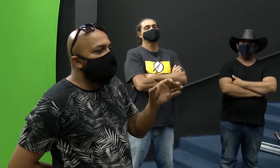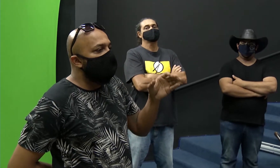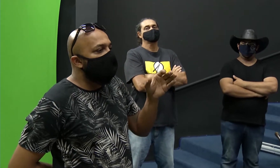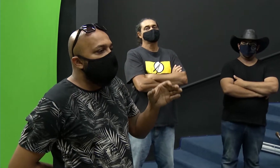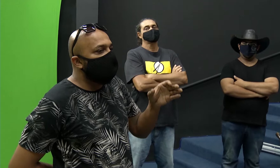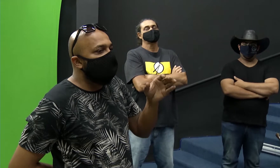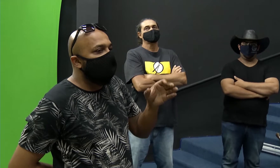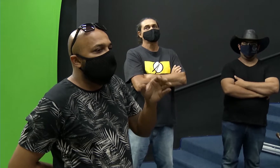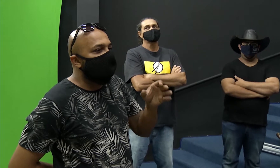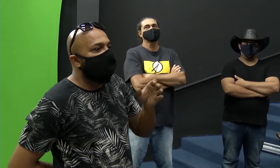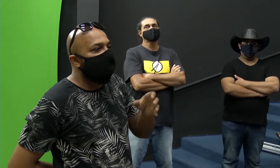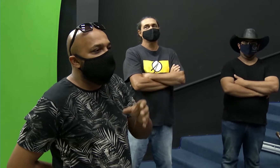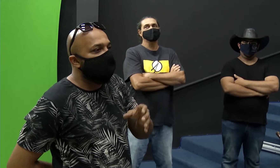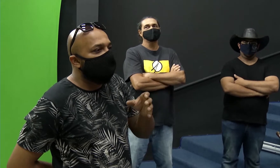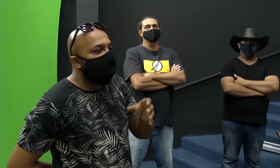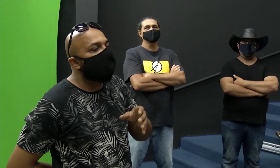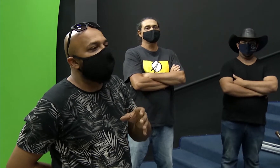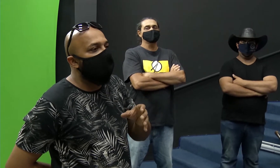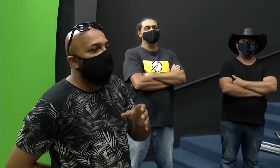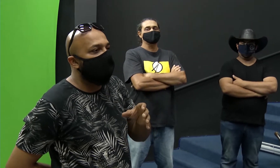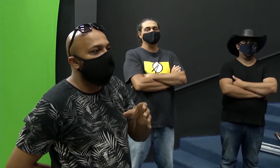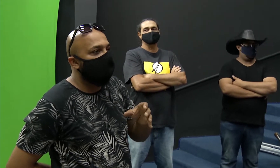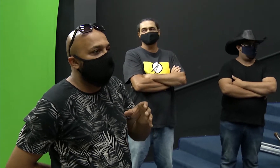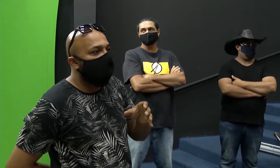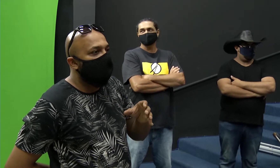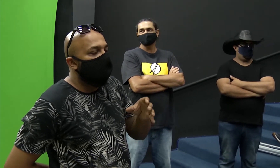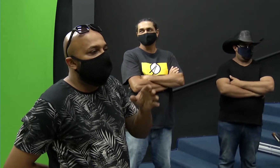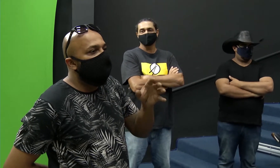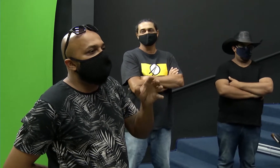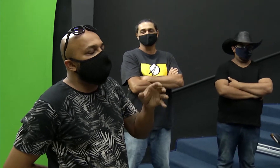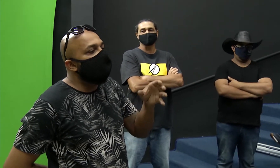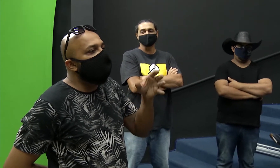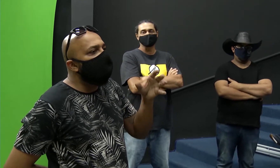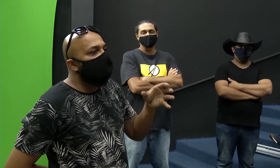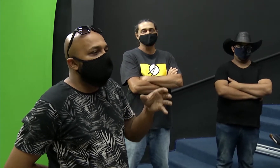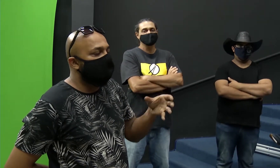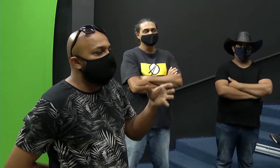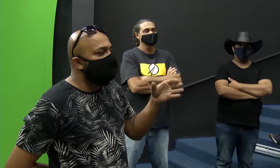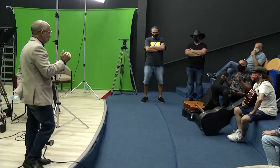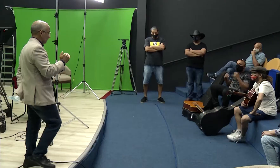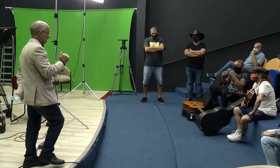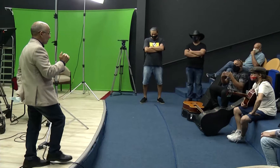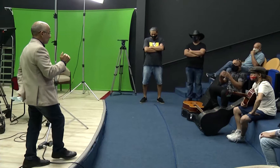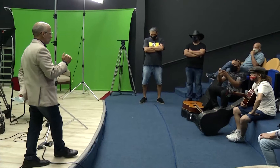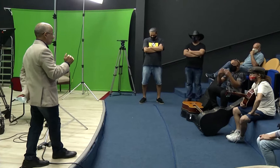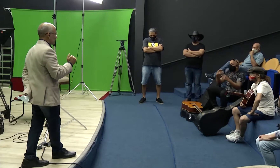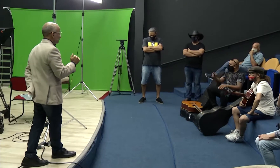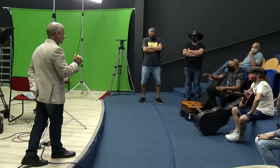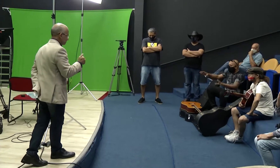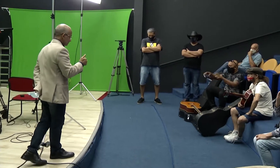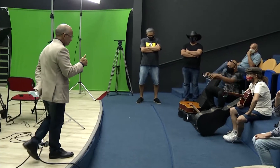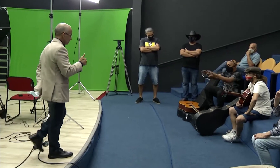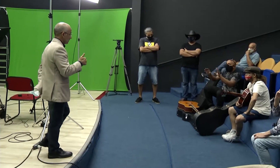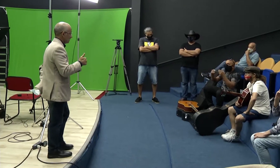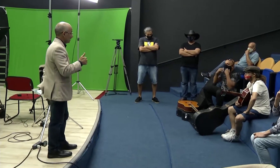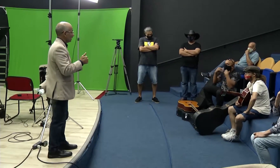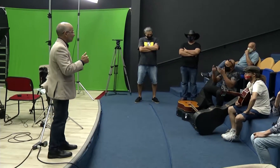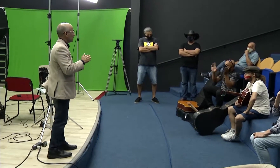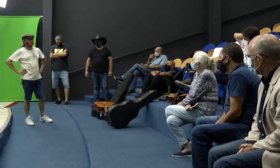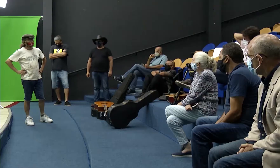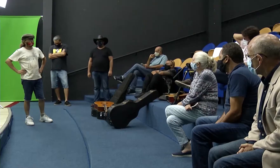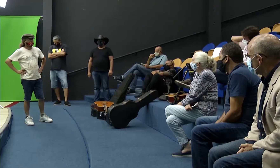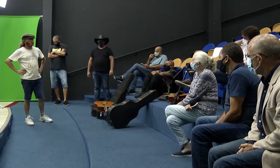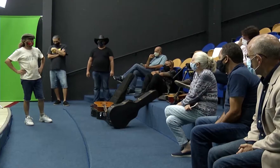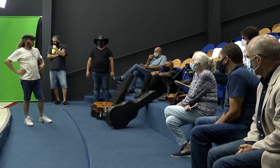reivindicaram a liberação para tocar em bares e restaurantes durante a fase laranja do Plano São Paulo. O decreto municipal da fase